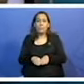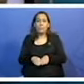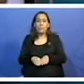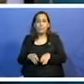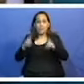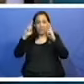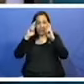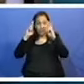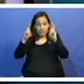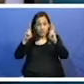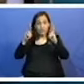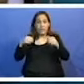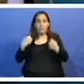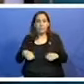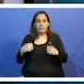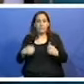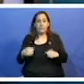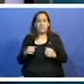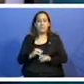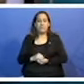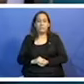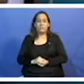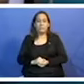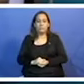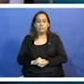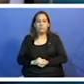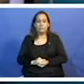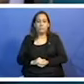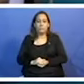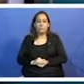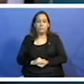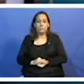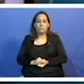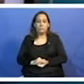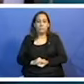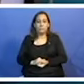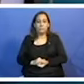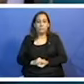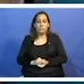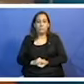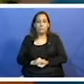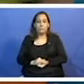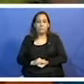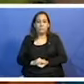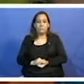Foi isso que a girafa ensinou para todos os bichos lá no baile dela, né?